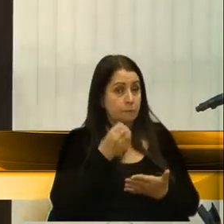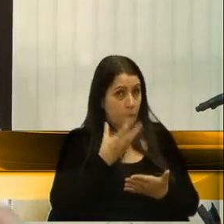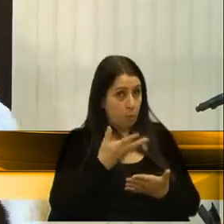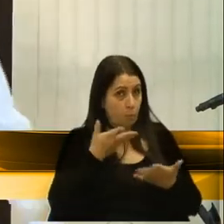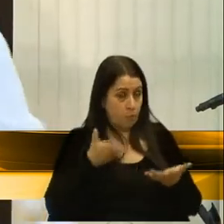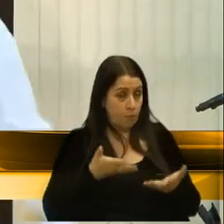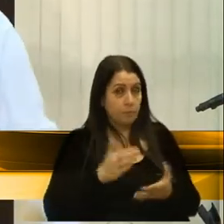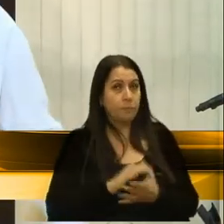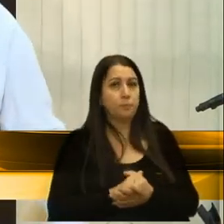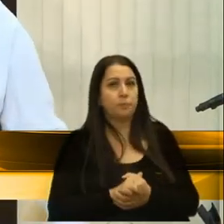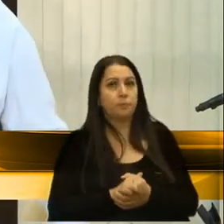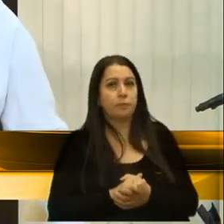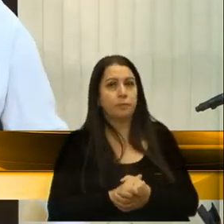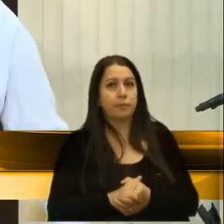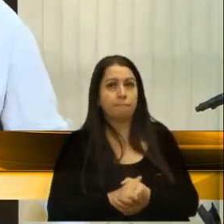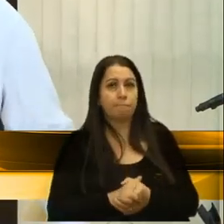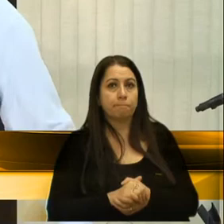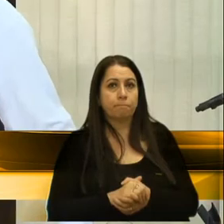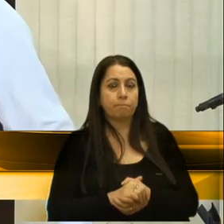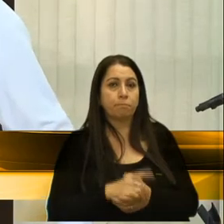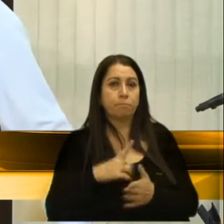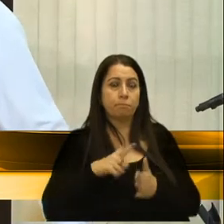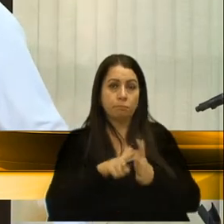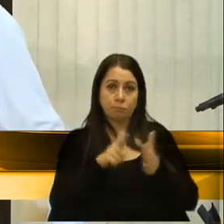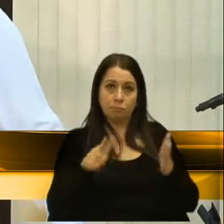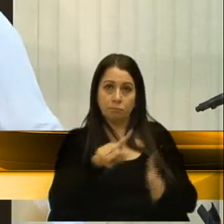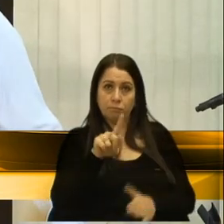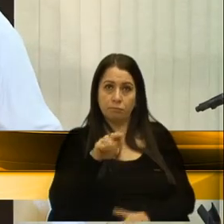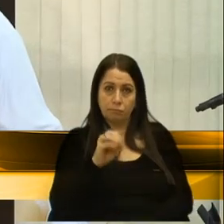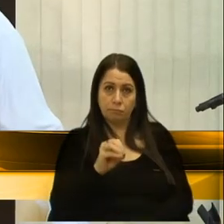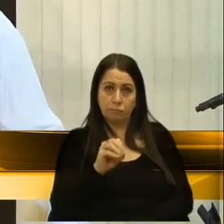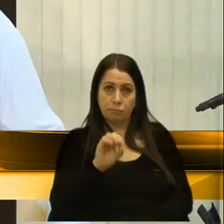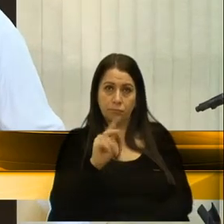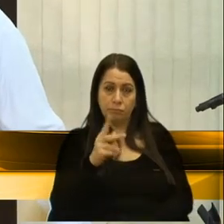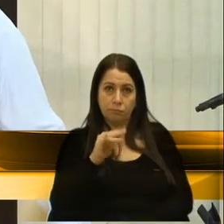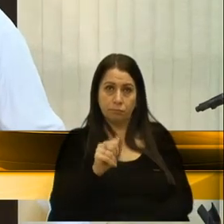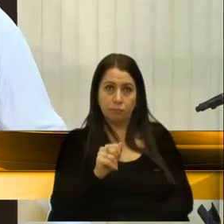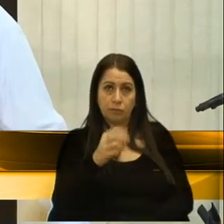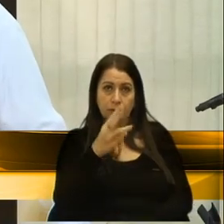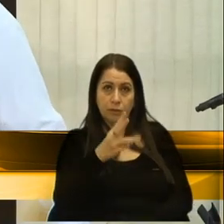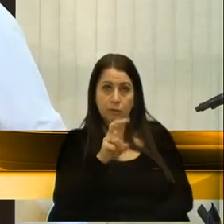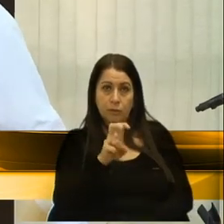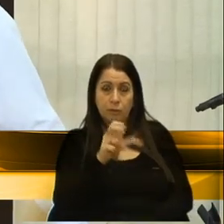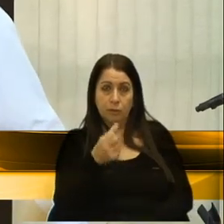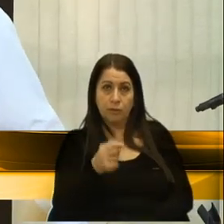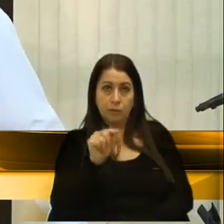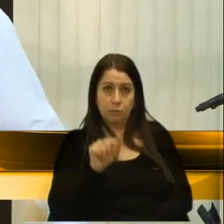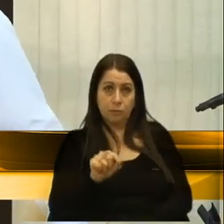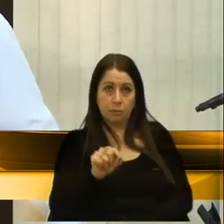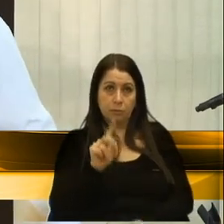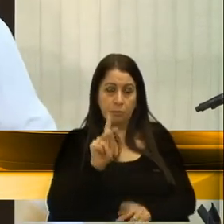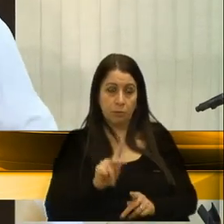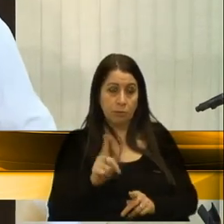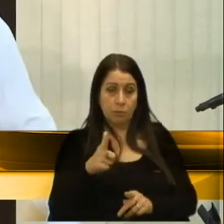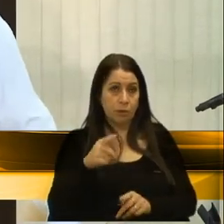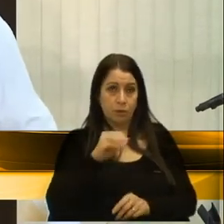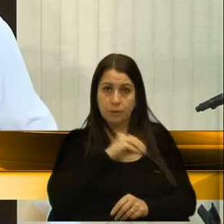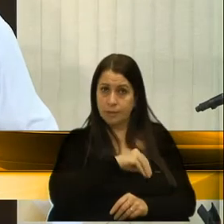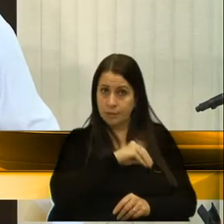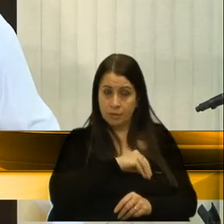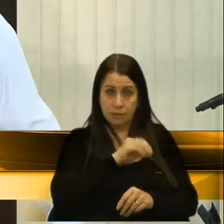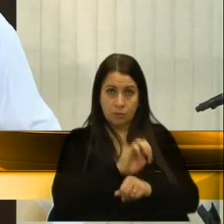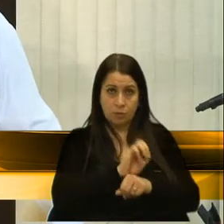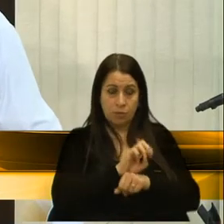hoje, tem no Jornal Zero Hora 356 mil pessoas sem remuneração no Estado.